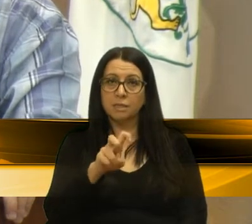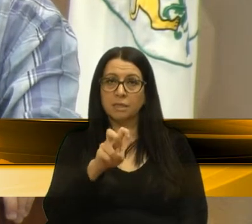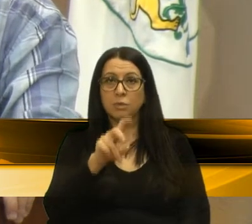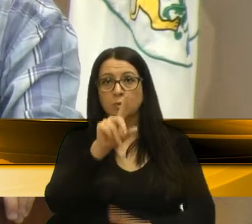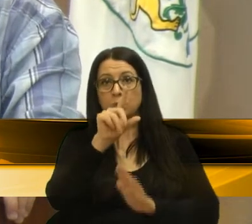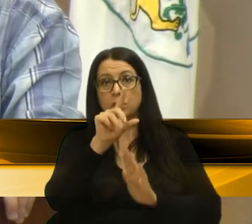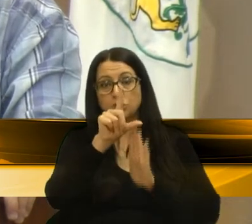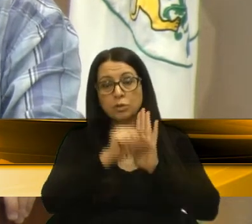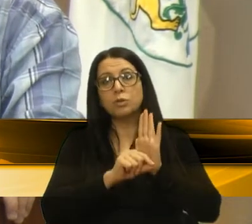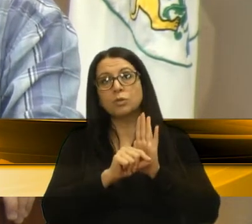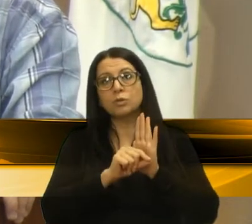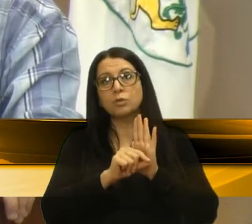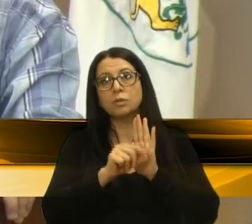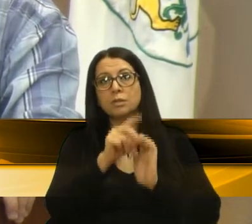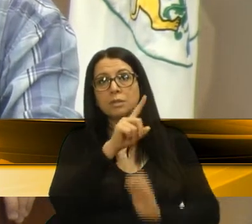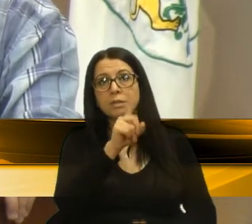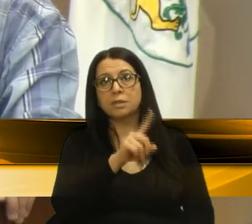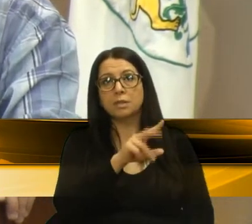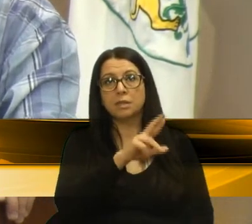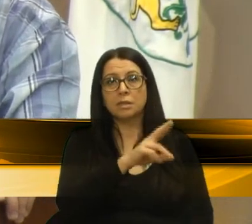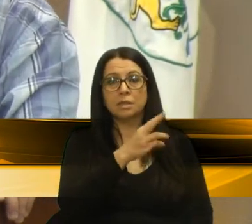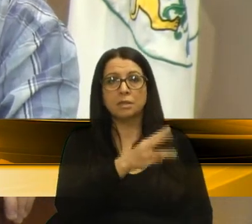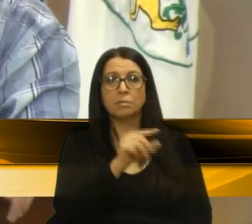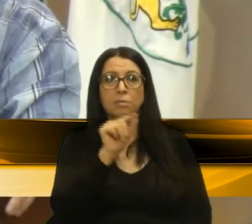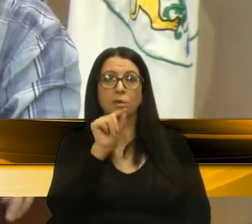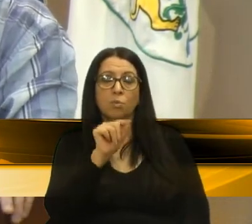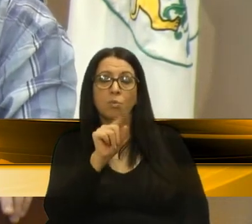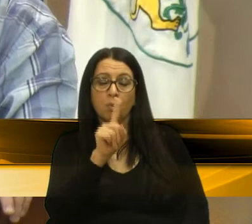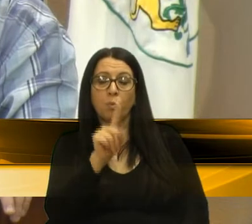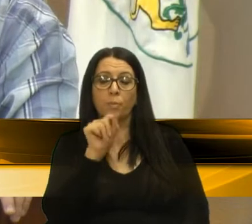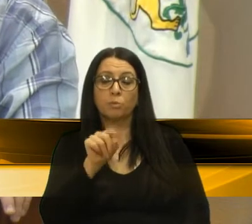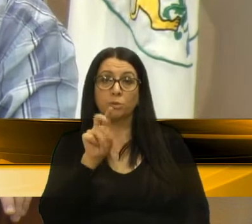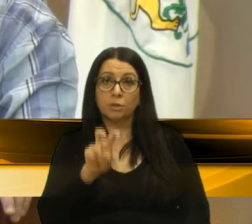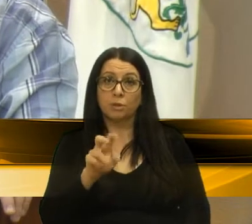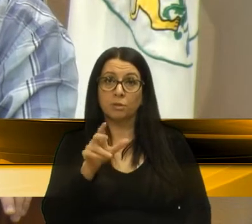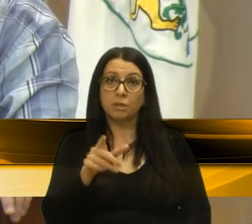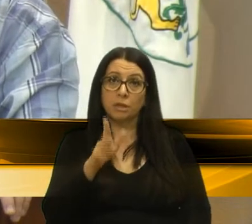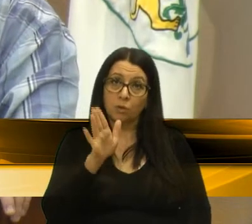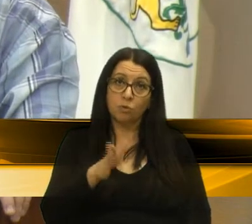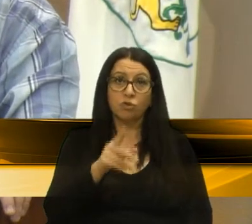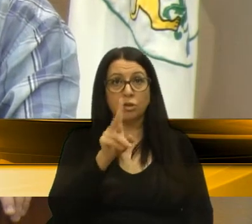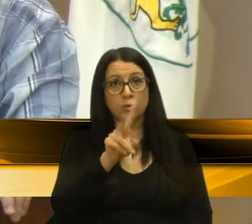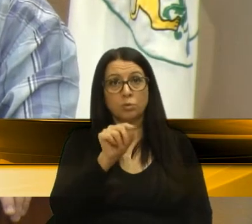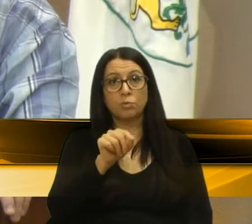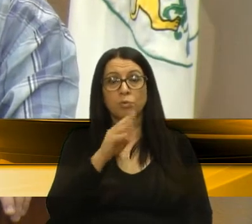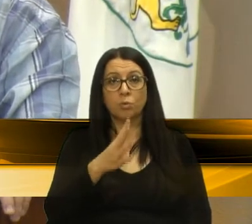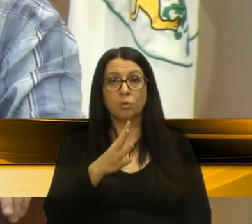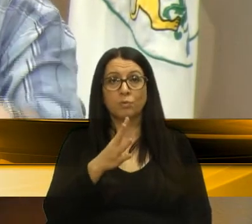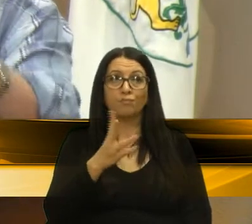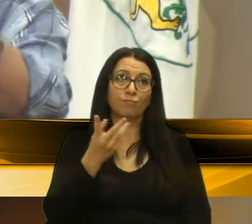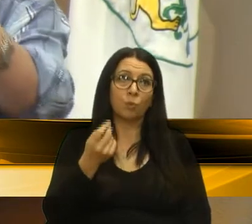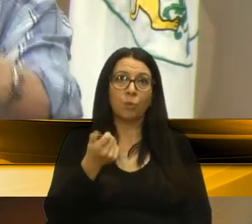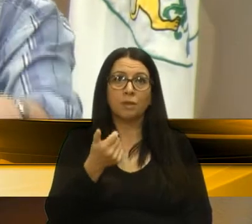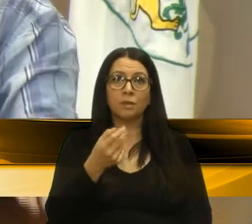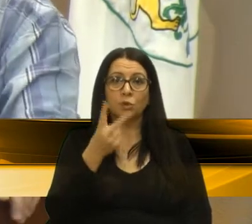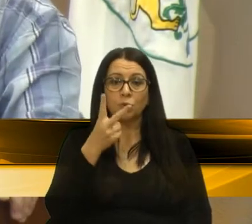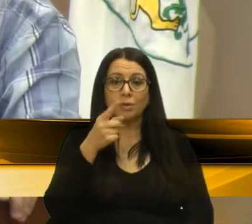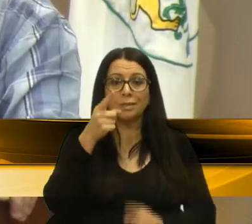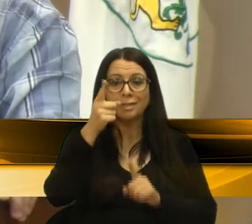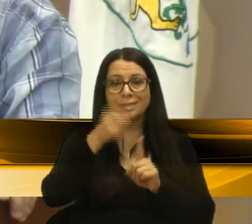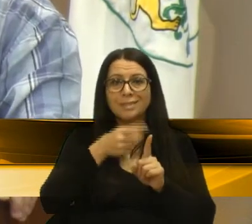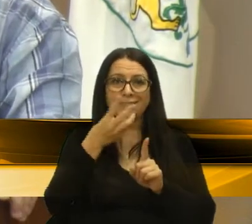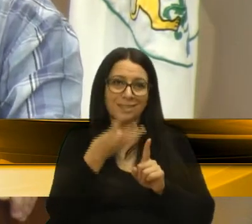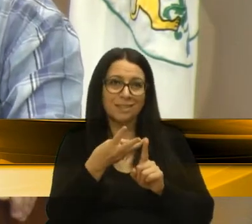índices de 0 3 para 1.541 atualmente era 2.4 de praticamente dois terços desse